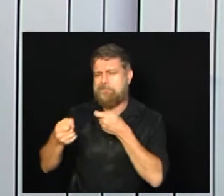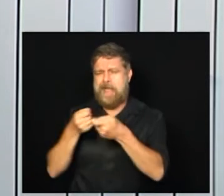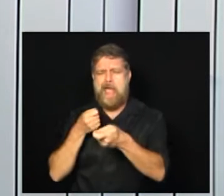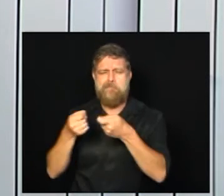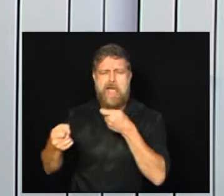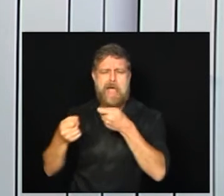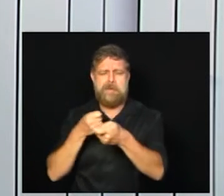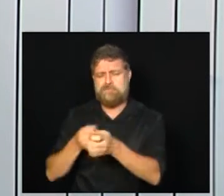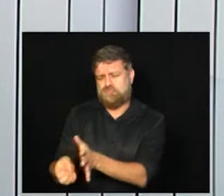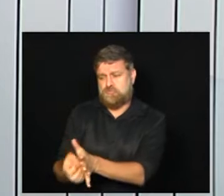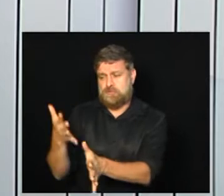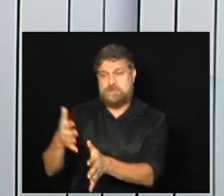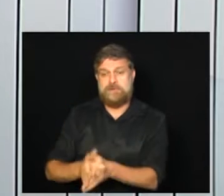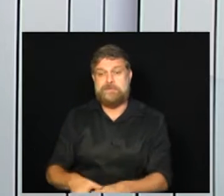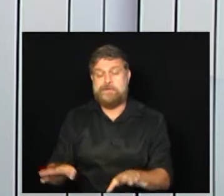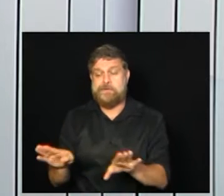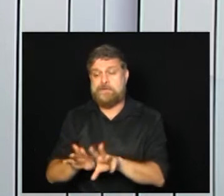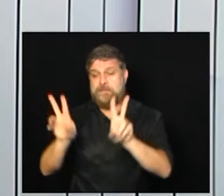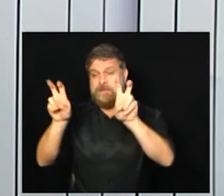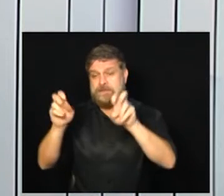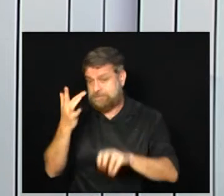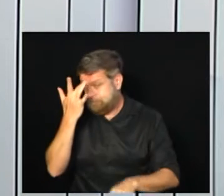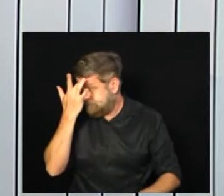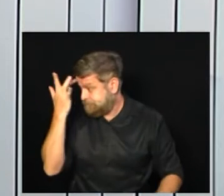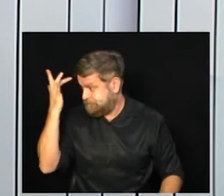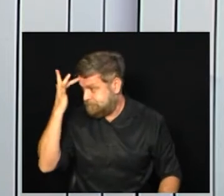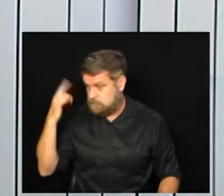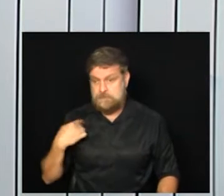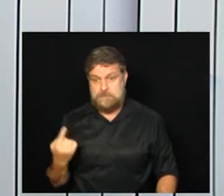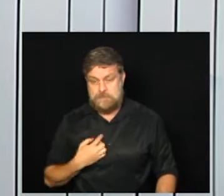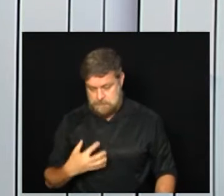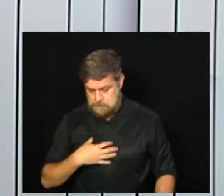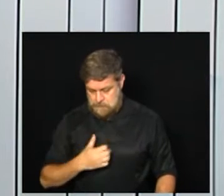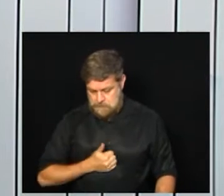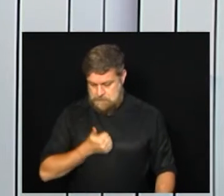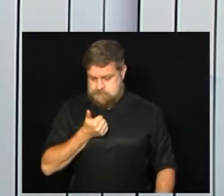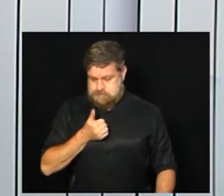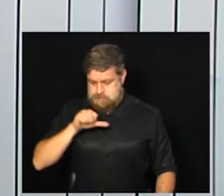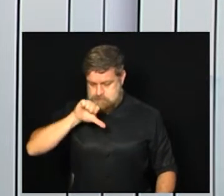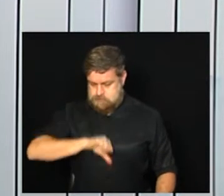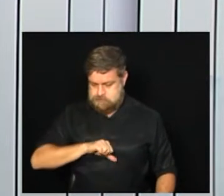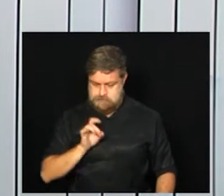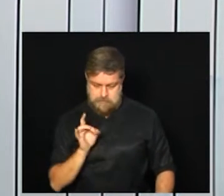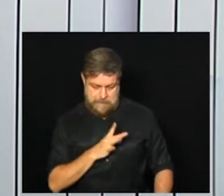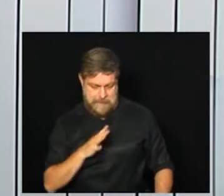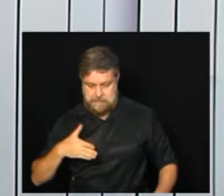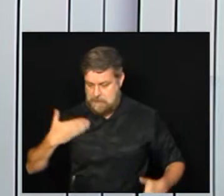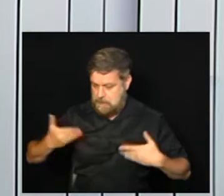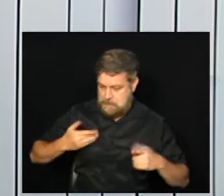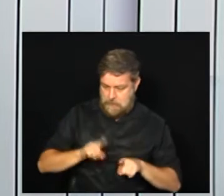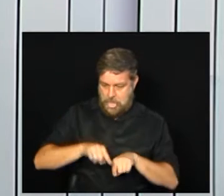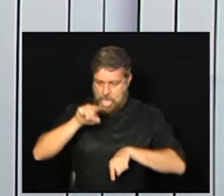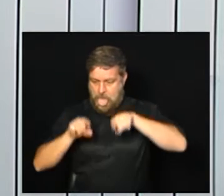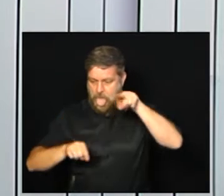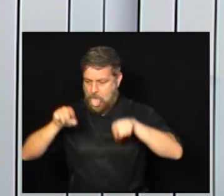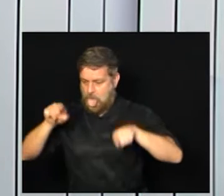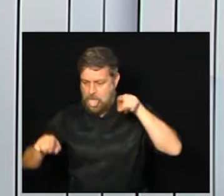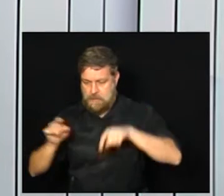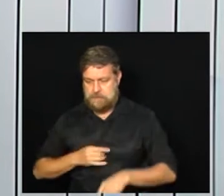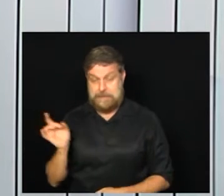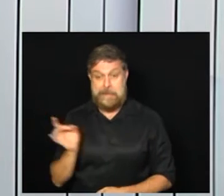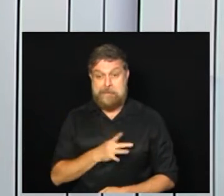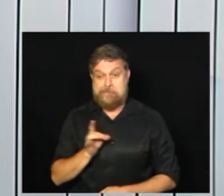entrevistas sobre saúde mental, né? Aquela montanha-russa que eu acho que todos nós passamos neste período, do medo do